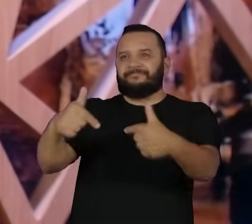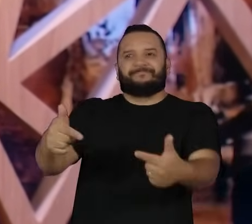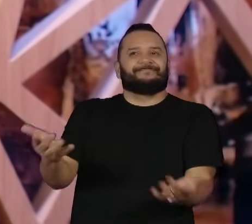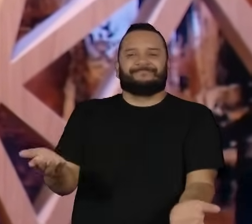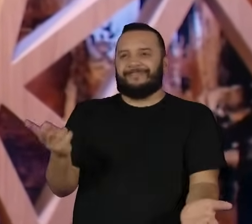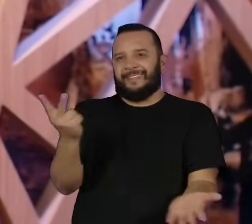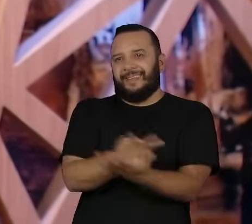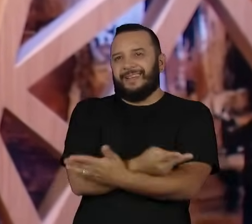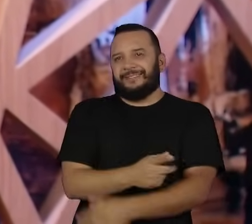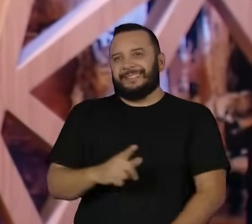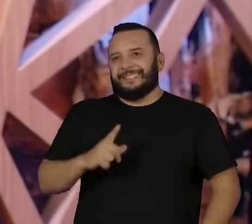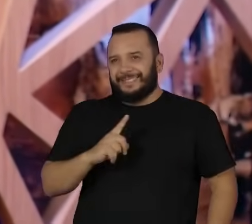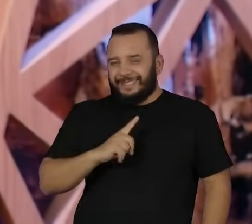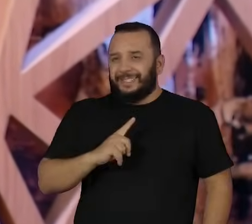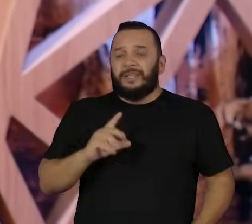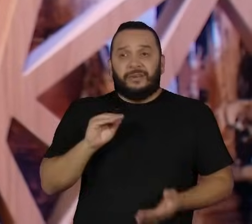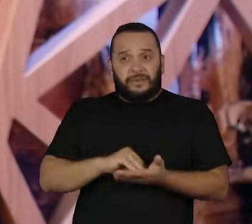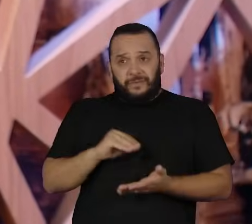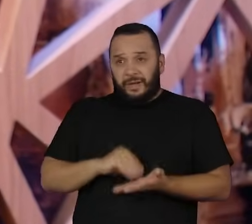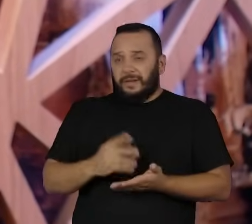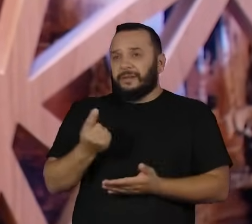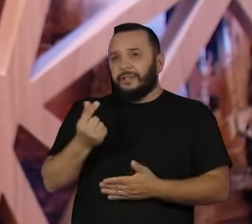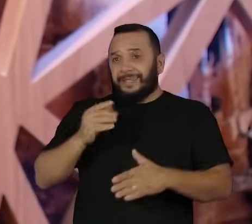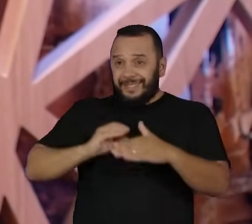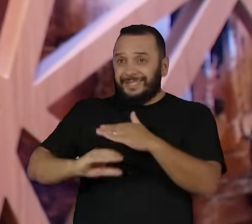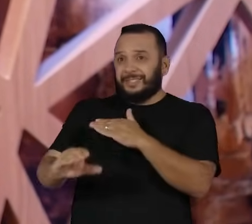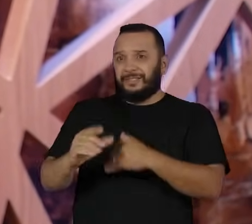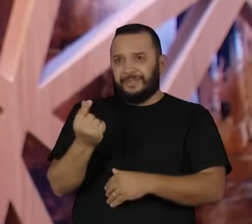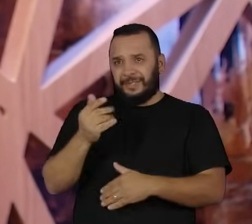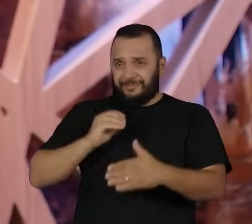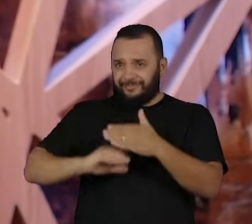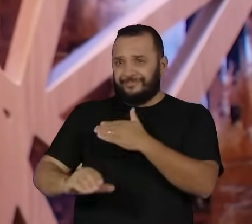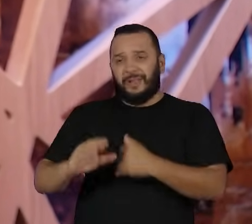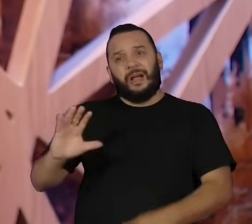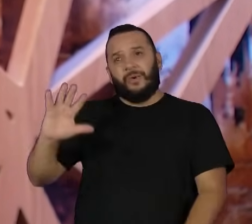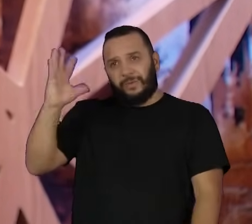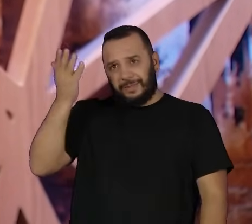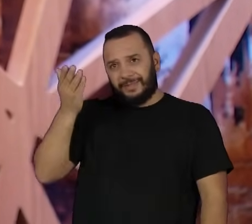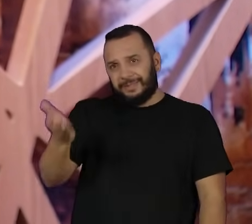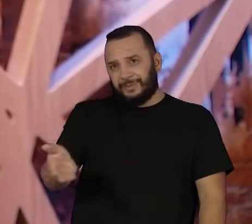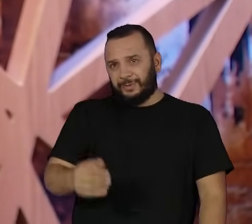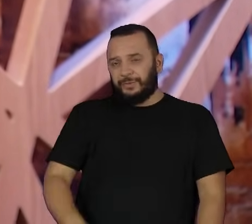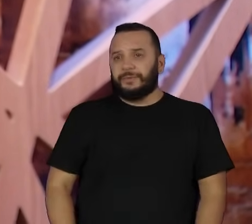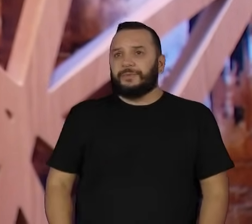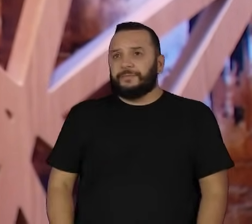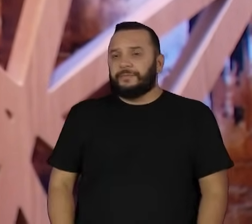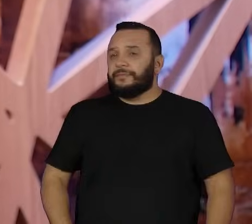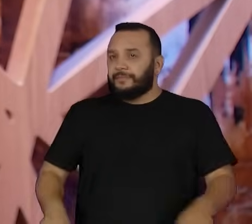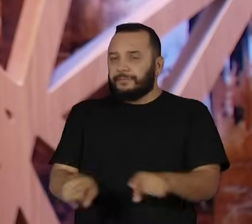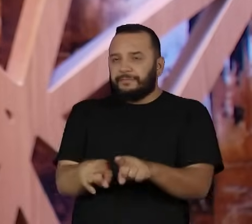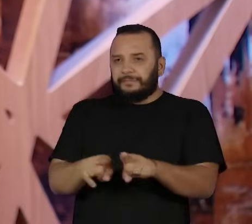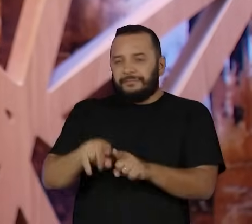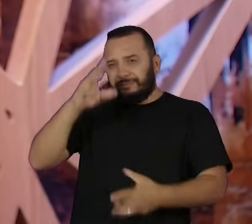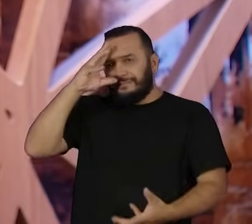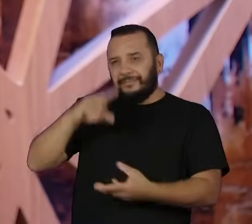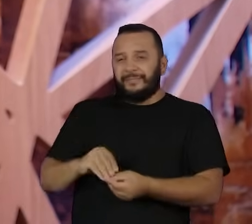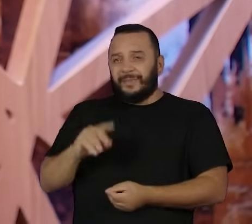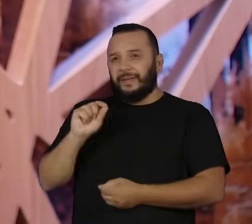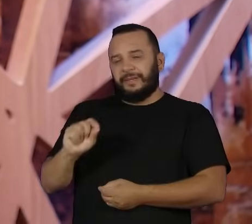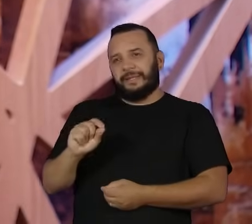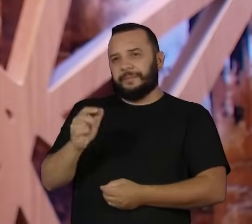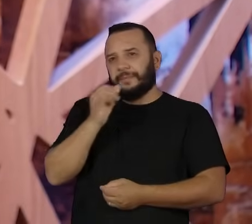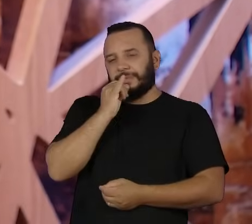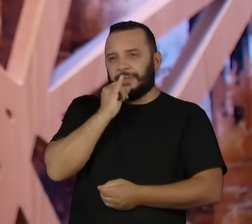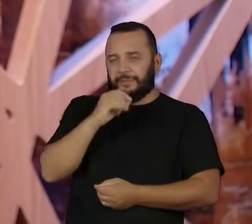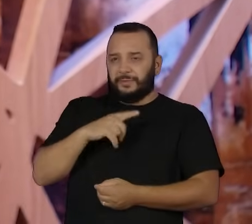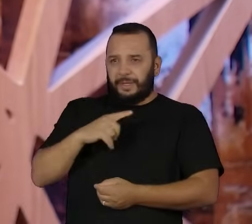tem problemas de incentivos financeiros para que isso aconteça. A gente precisa entender que na política a gente fala, por exemplo,